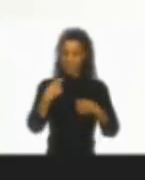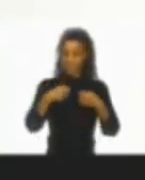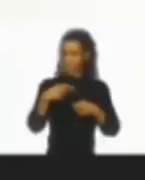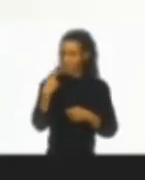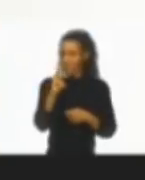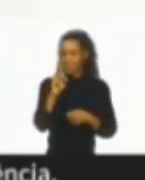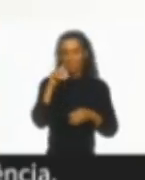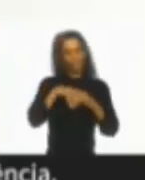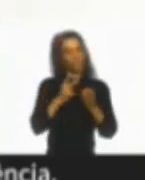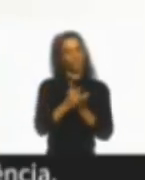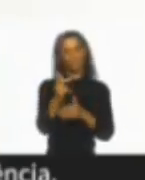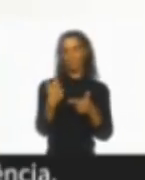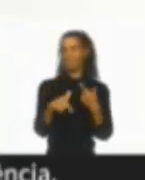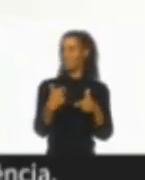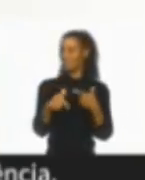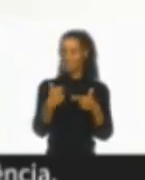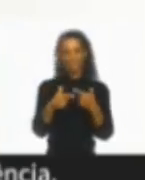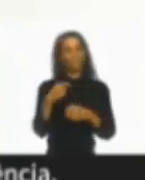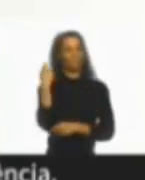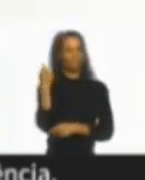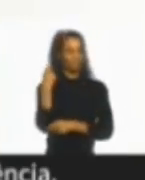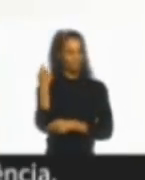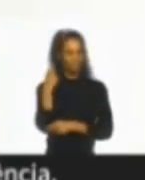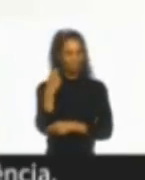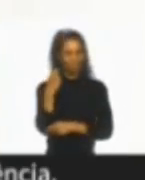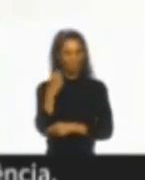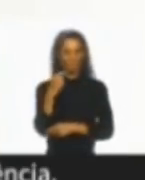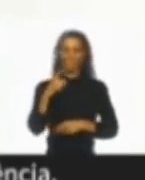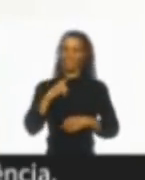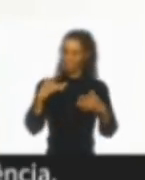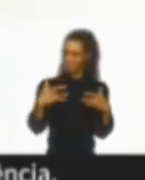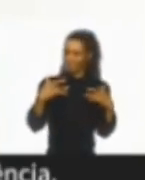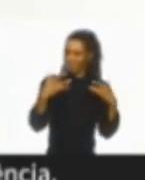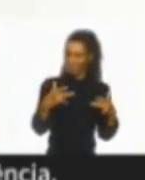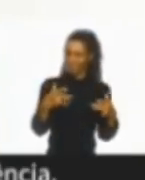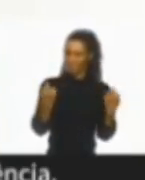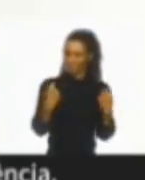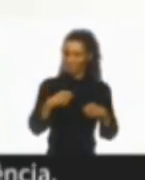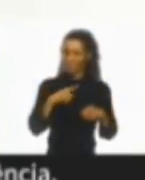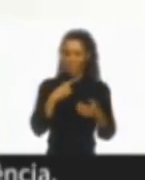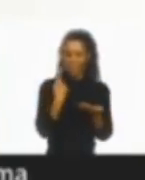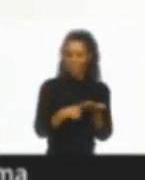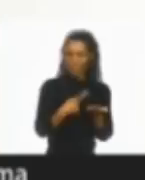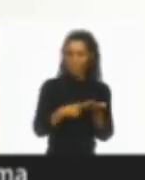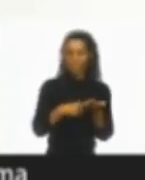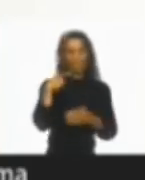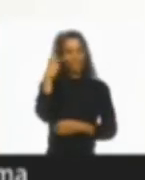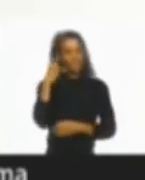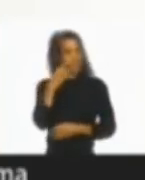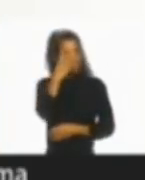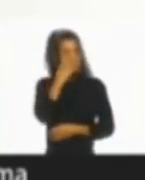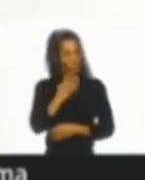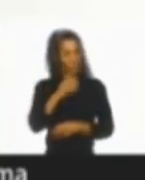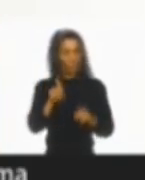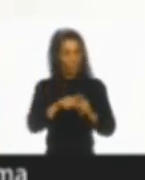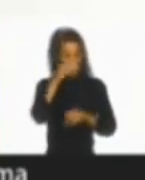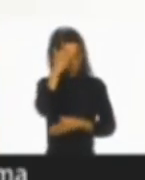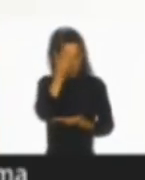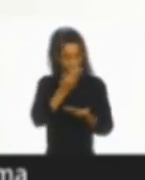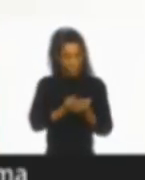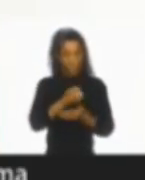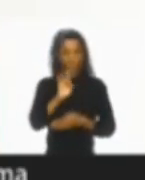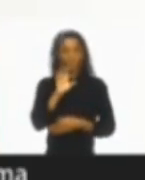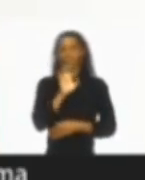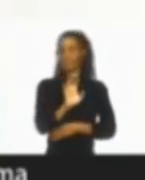peço o teu voto para continuar trabalhando firme pelo Rio Grande, com determinação e coerência. Tenho compromisso com a política séria